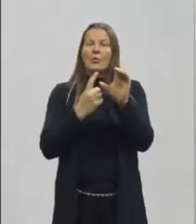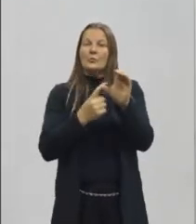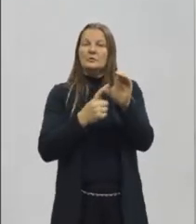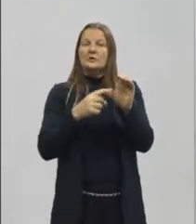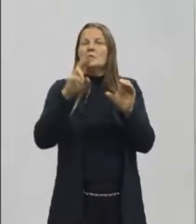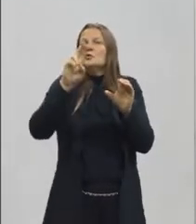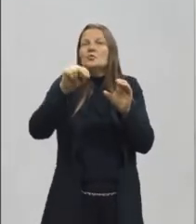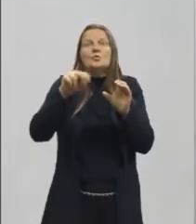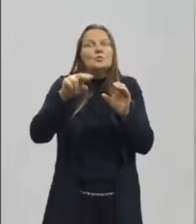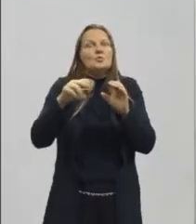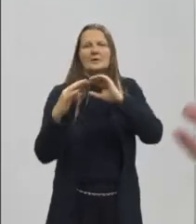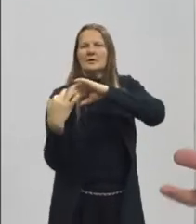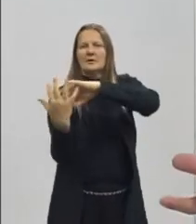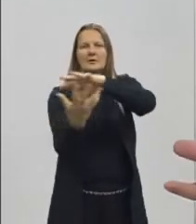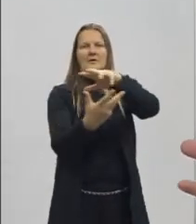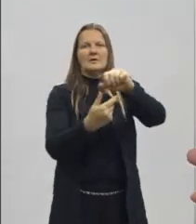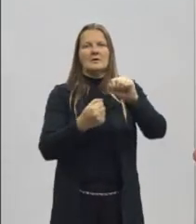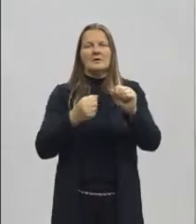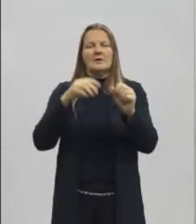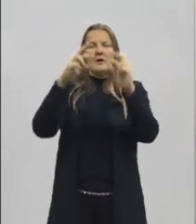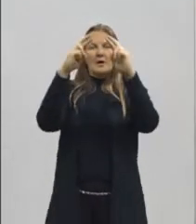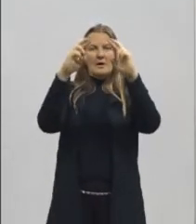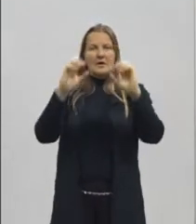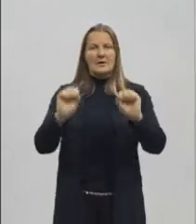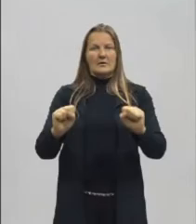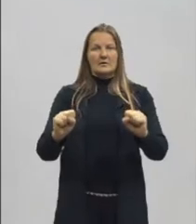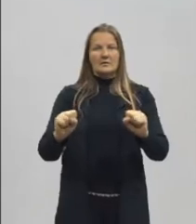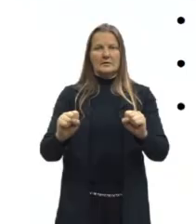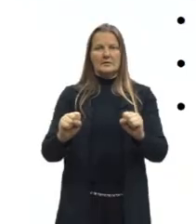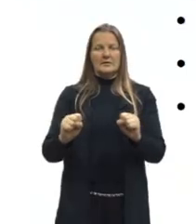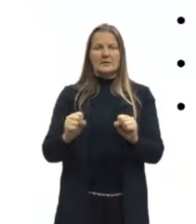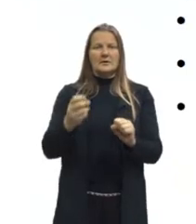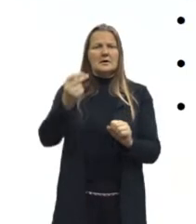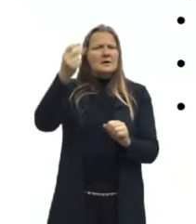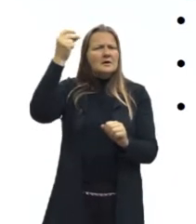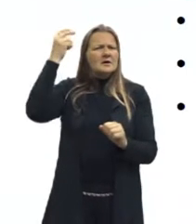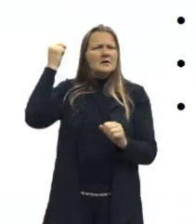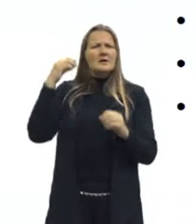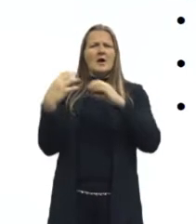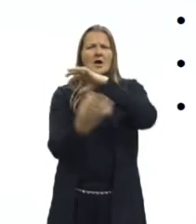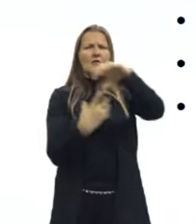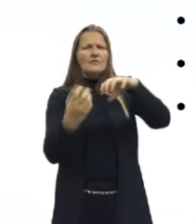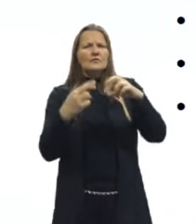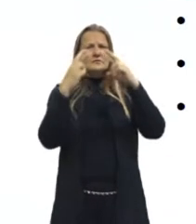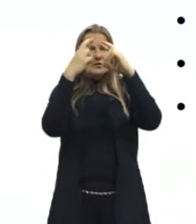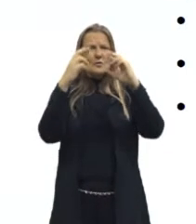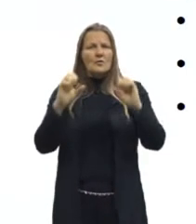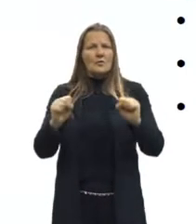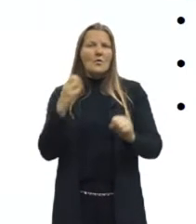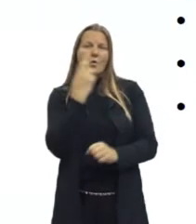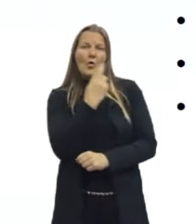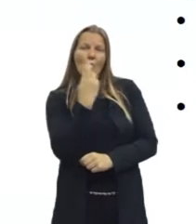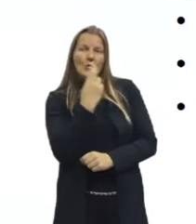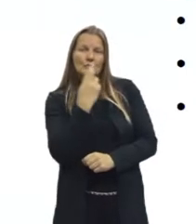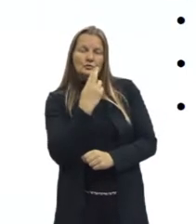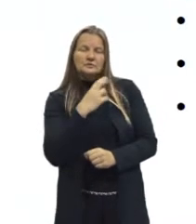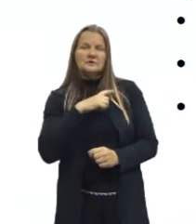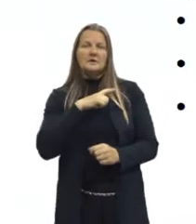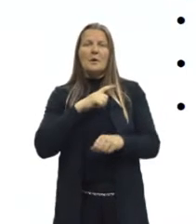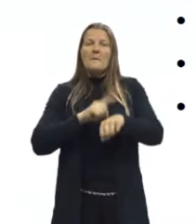no mundo a União Soviética a gente viu lá na nossa aula de Revolução Russa por um momento